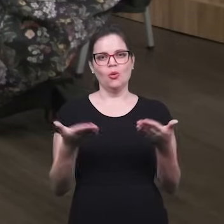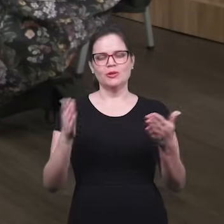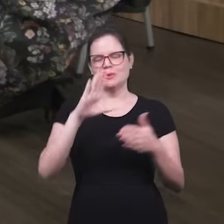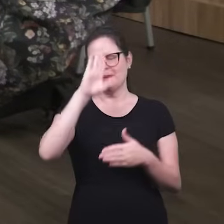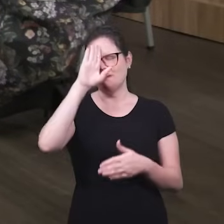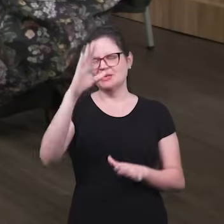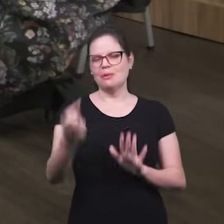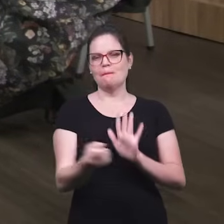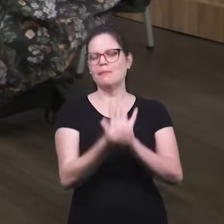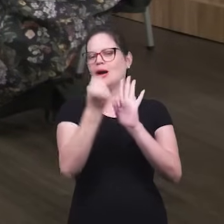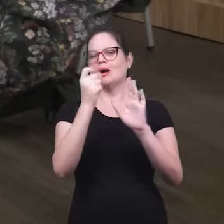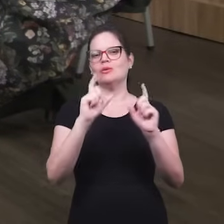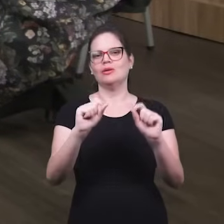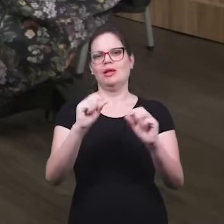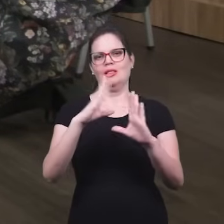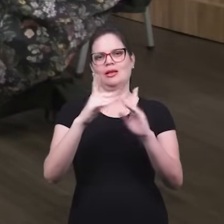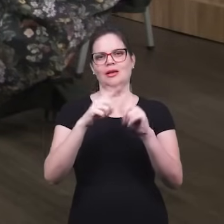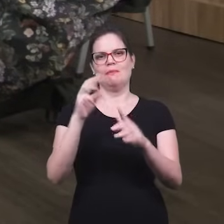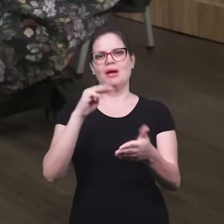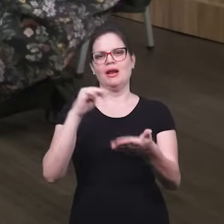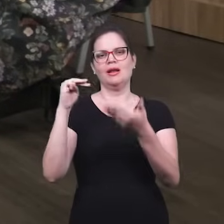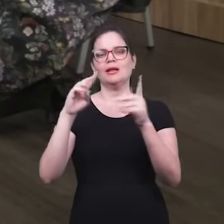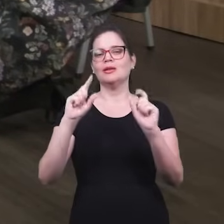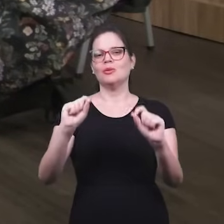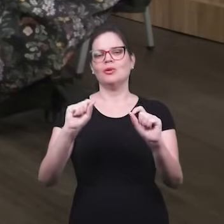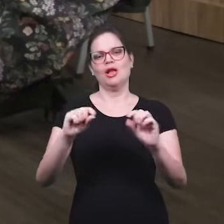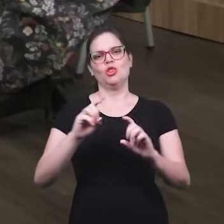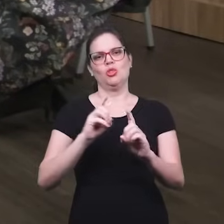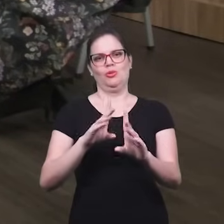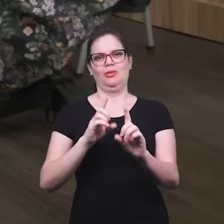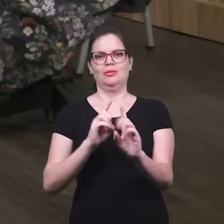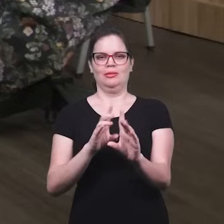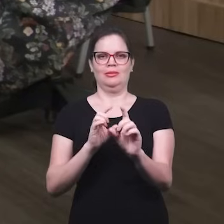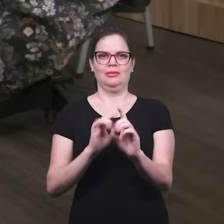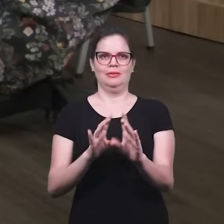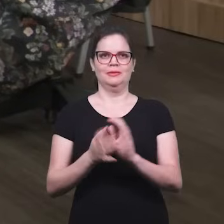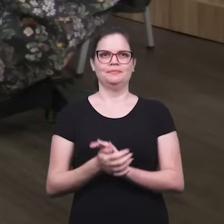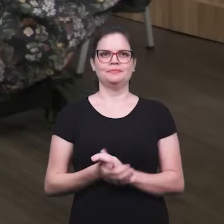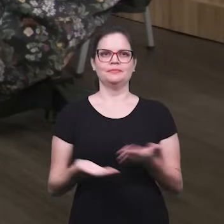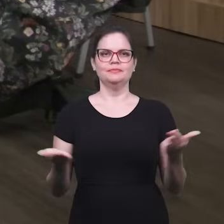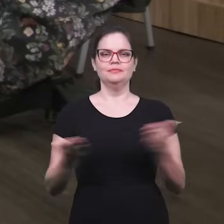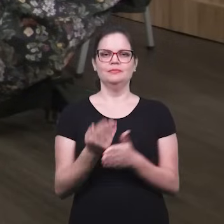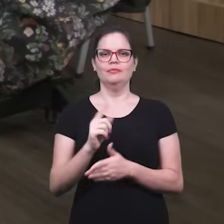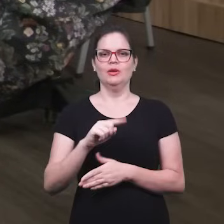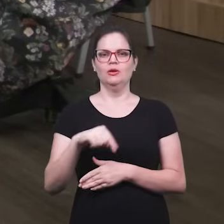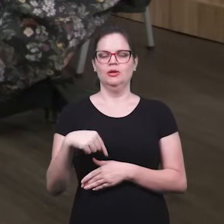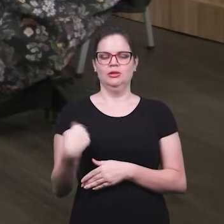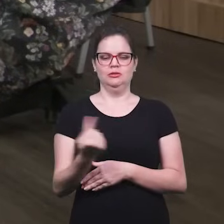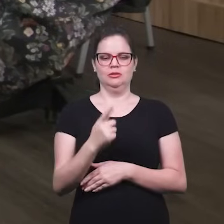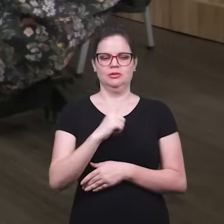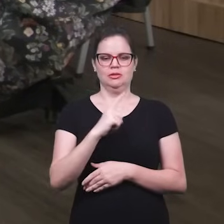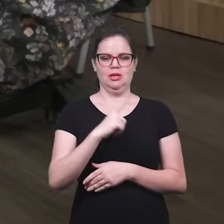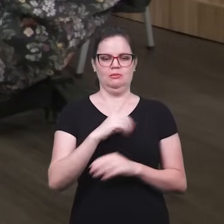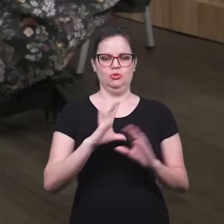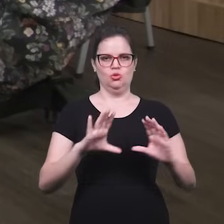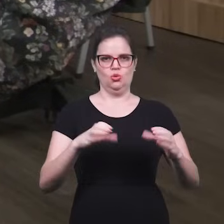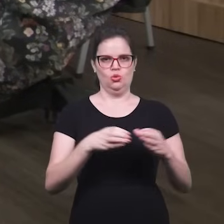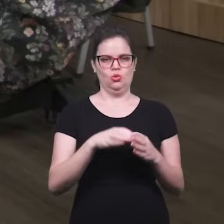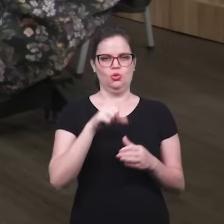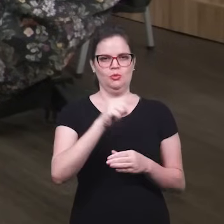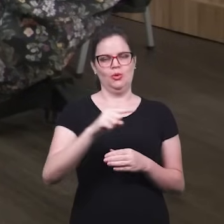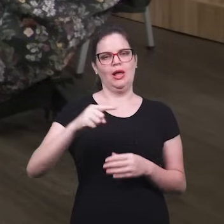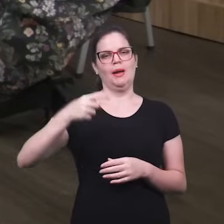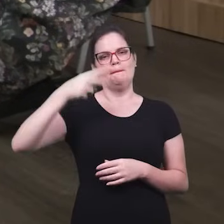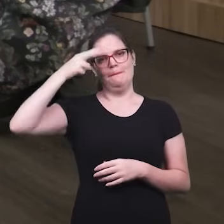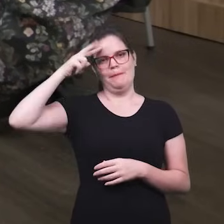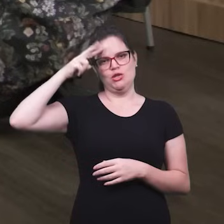obra é a doutrina. Nós estamos agora, pastor, com um grupo agora, pastor Josias, de pastores da Costa Rica e